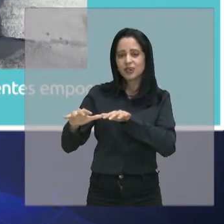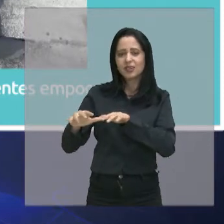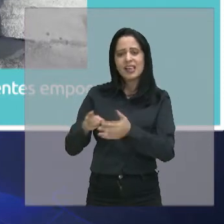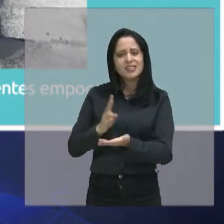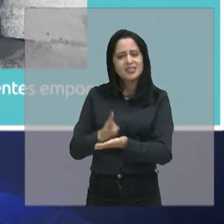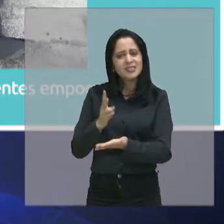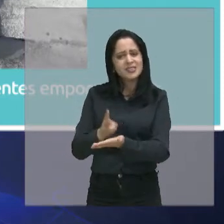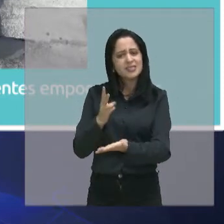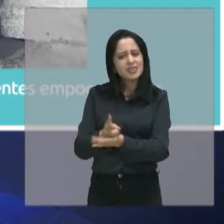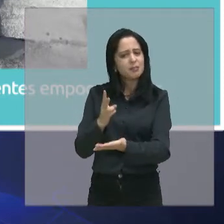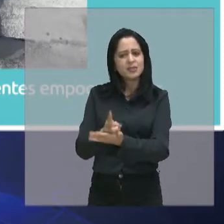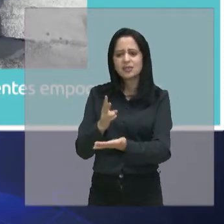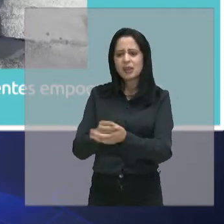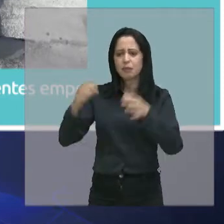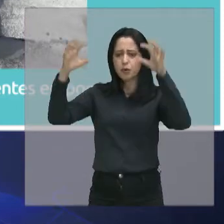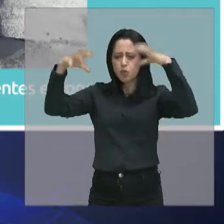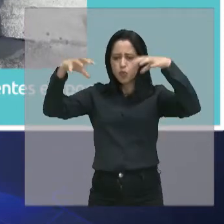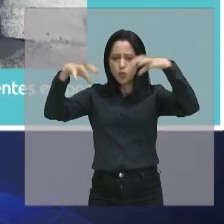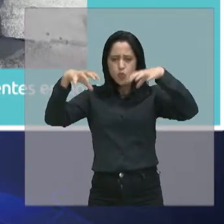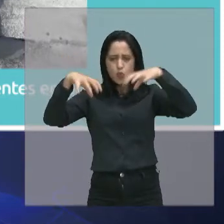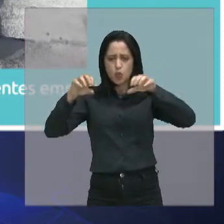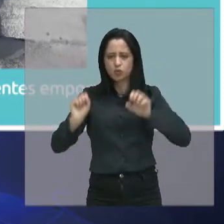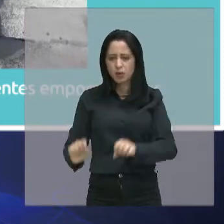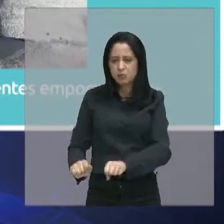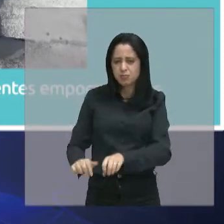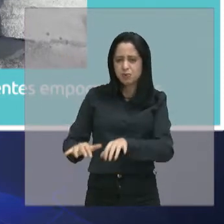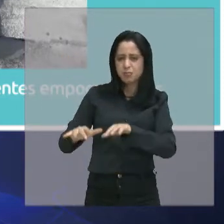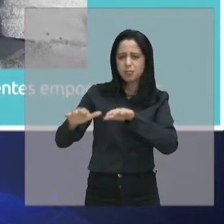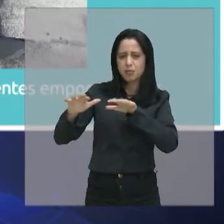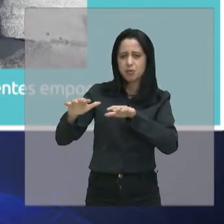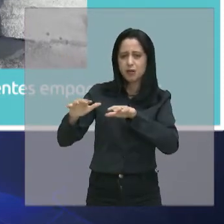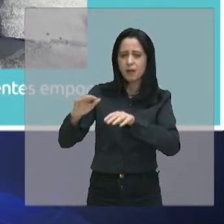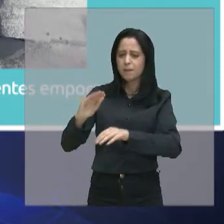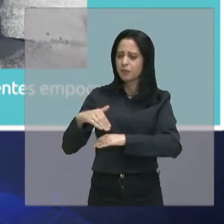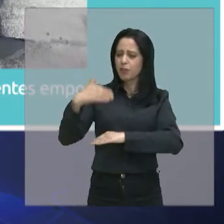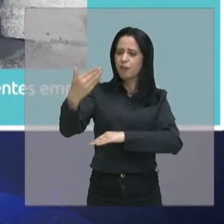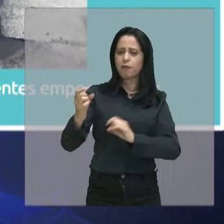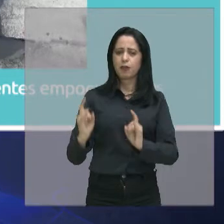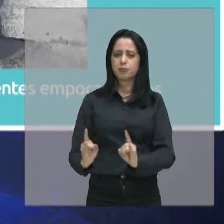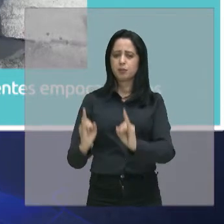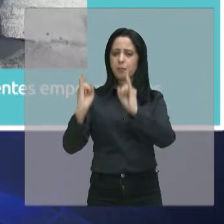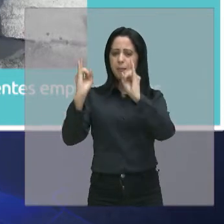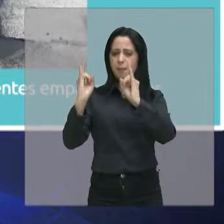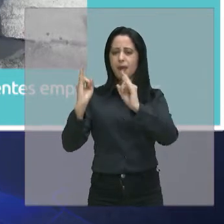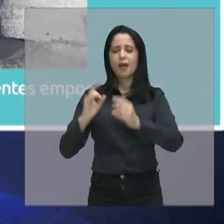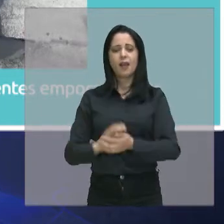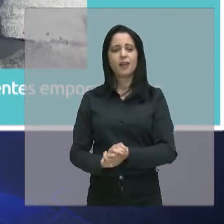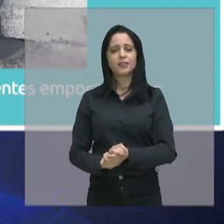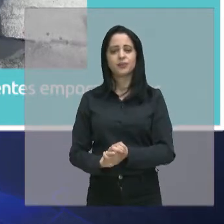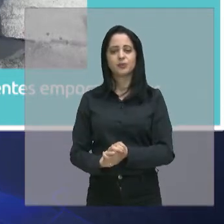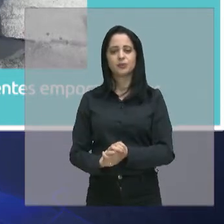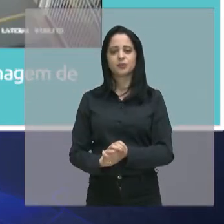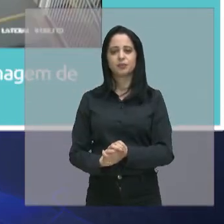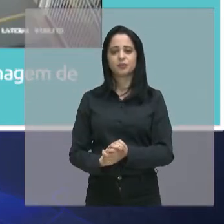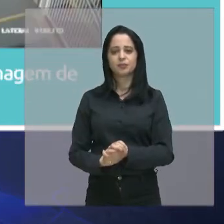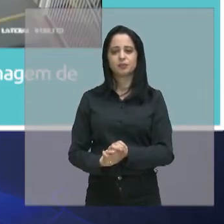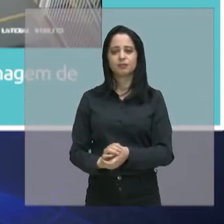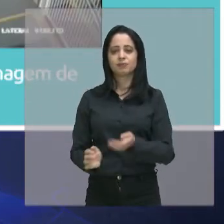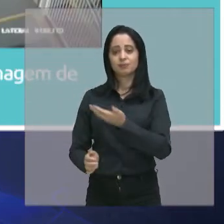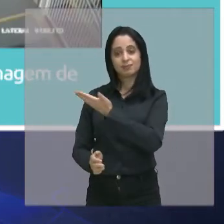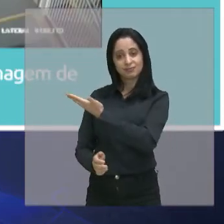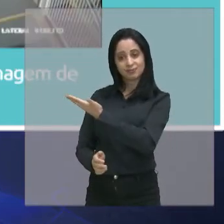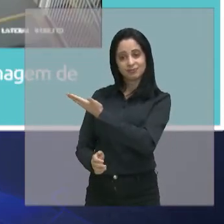frequentes empoçamentos, em frente a um prédio, a 2 prédios, condomínios residenciais, o próximo.